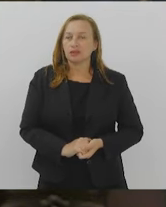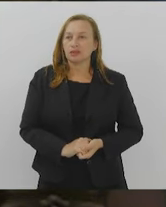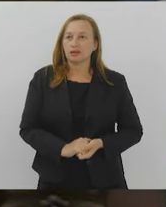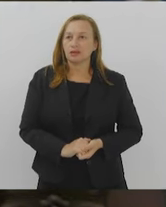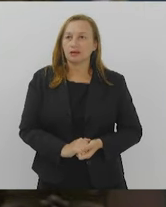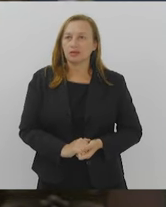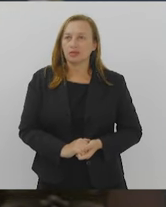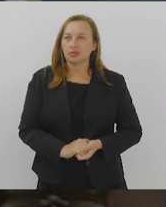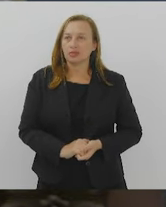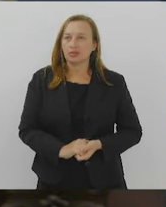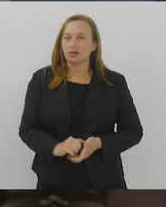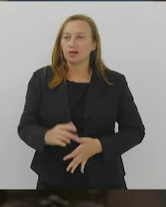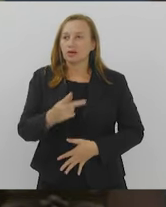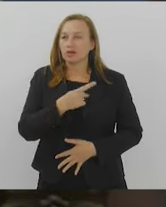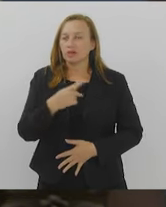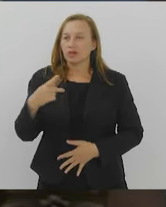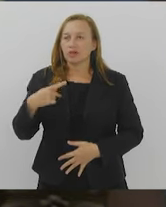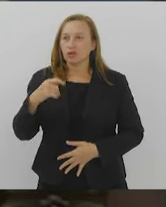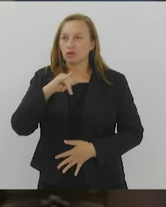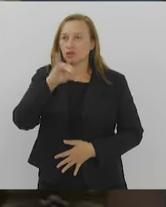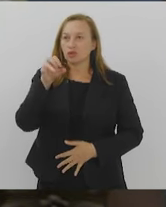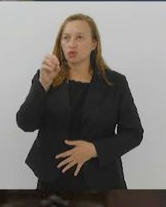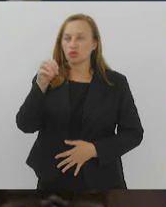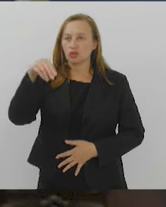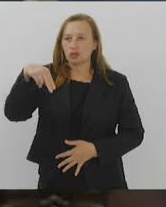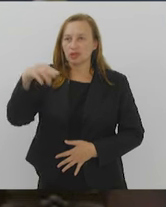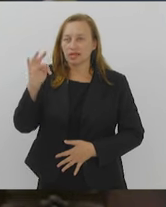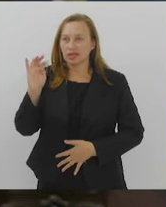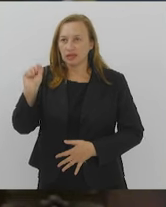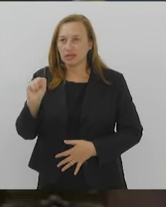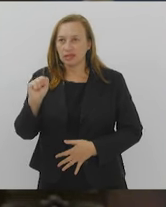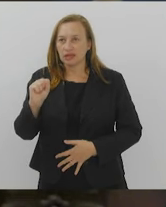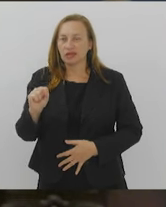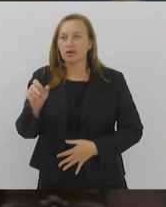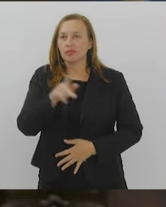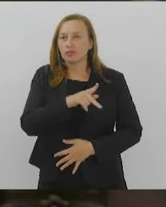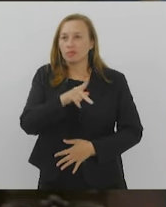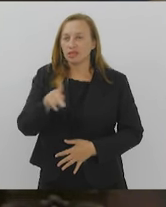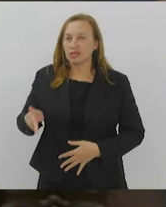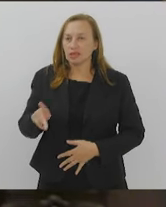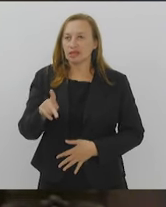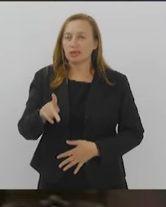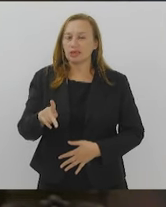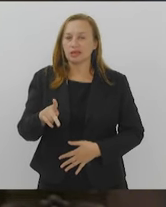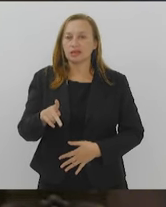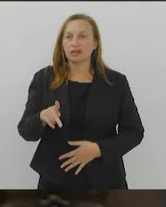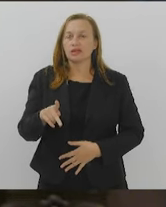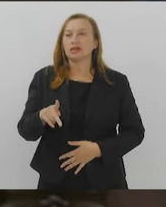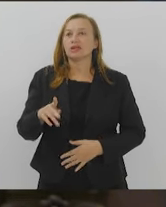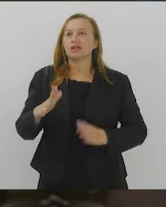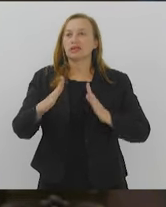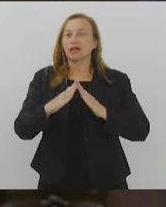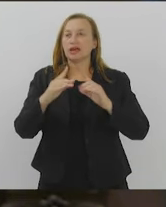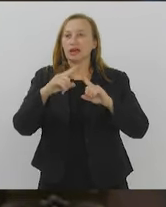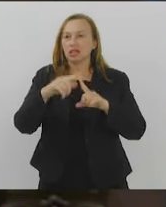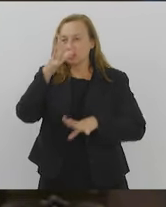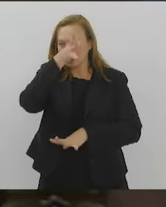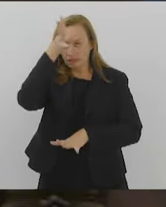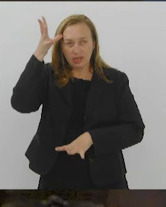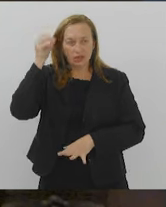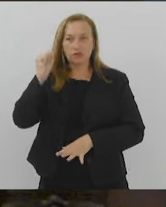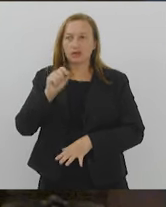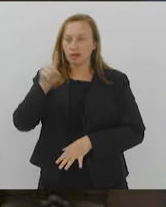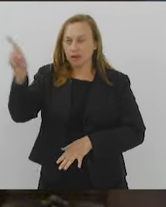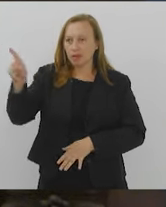nosso pastor Jonatas Câmara, presidente da Igreja Mãe do Amazonas, uma honra revê-lo de novo.